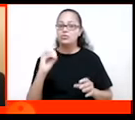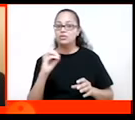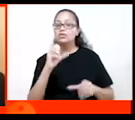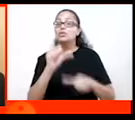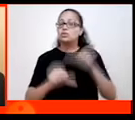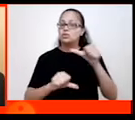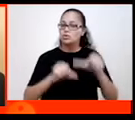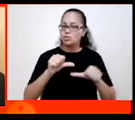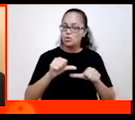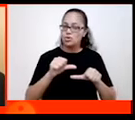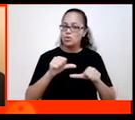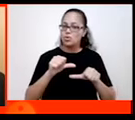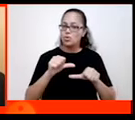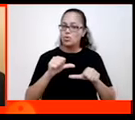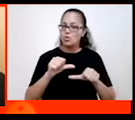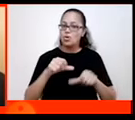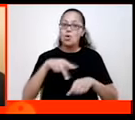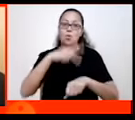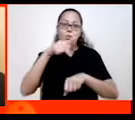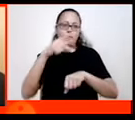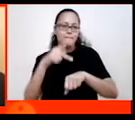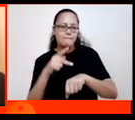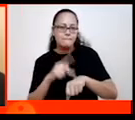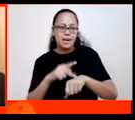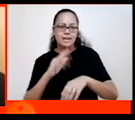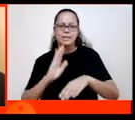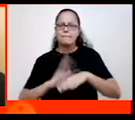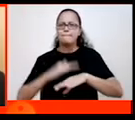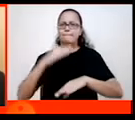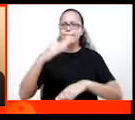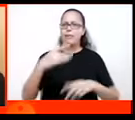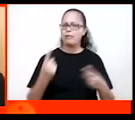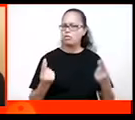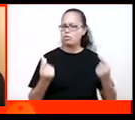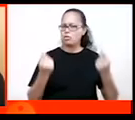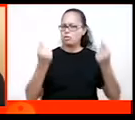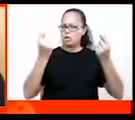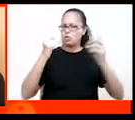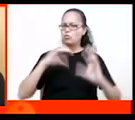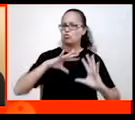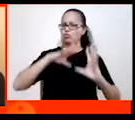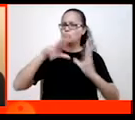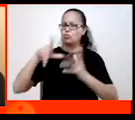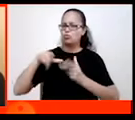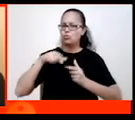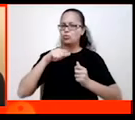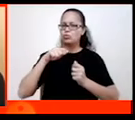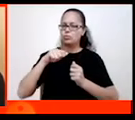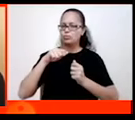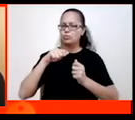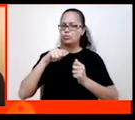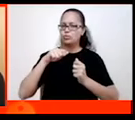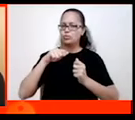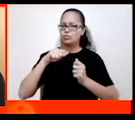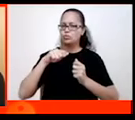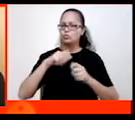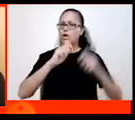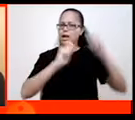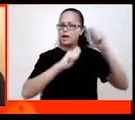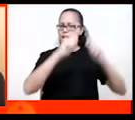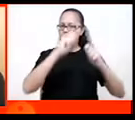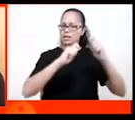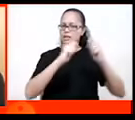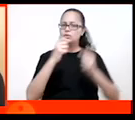tornaram um dos países mais ricos do mundo, certo? Por quê? Graças às indústrias, entre as quais se destacava a